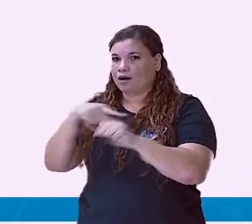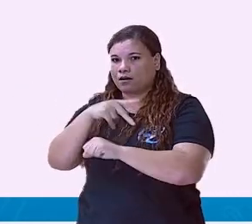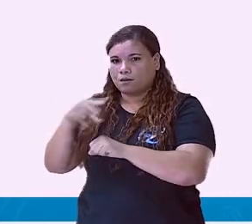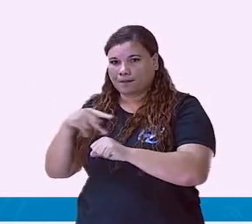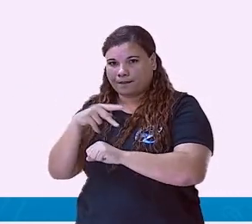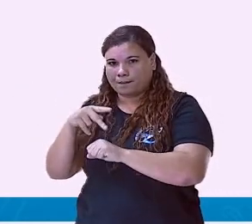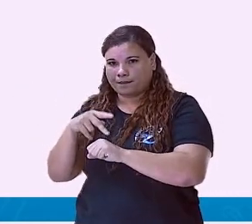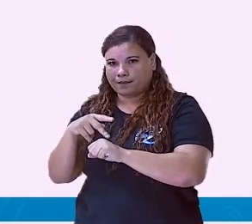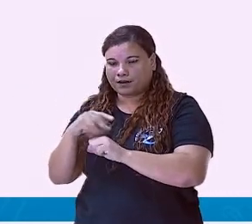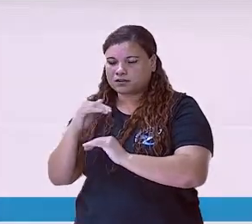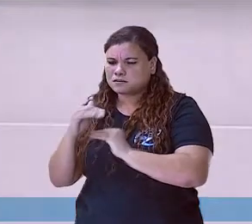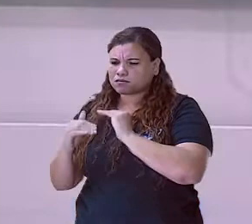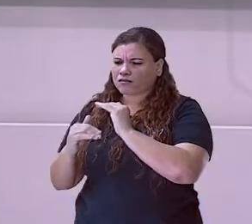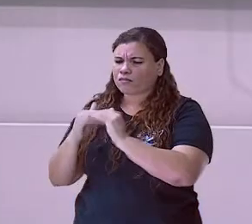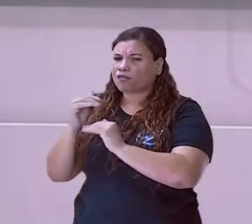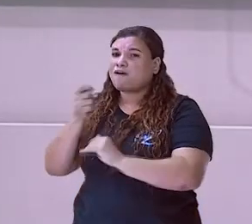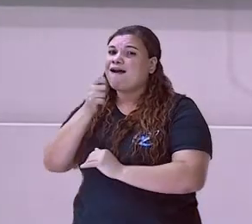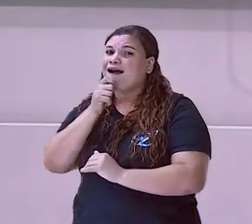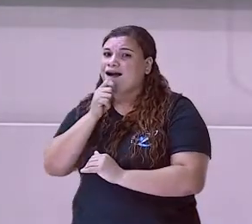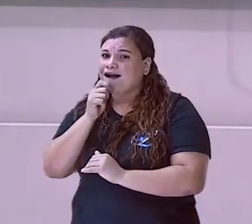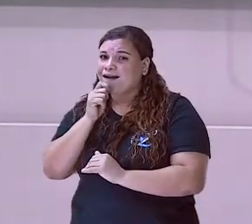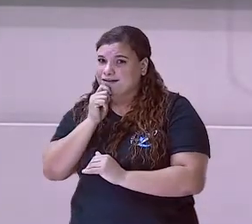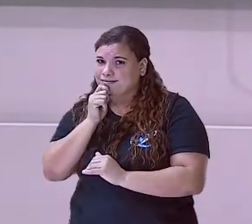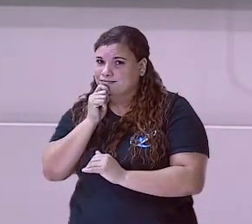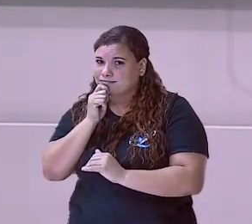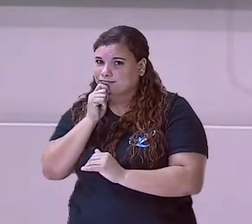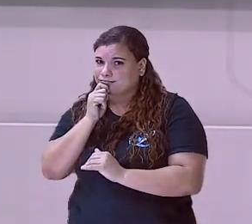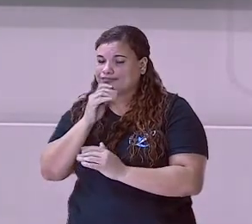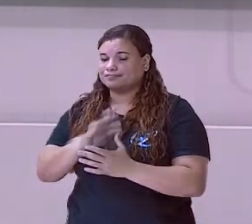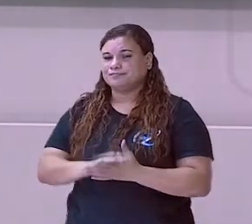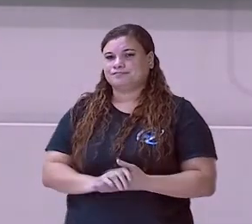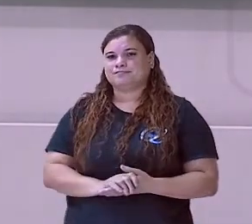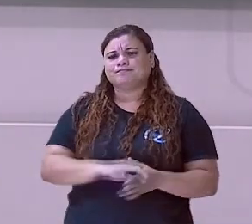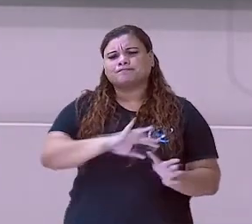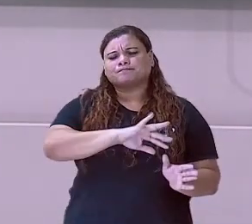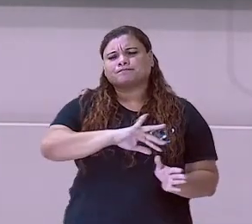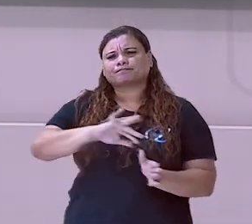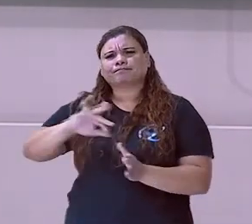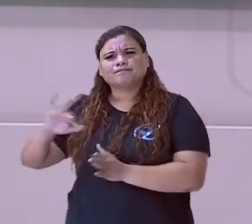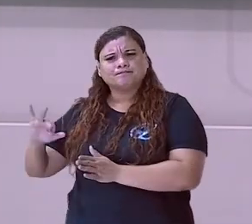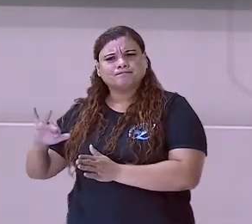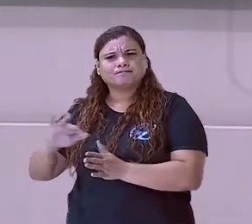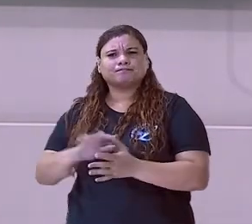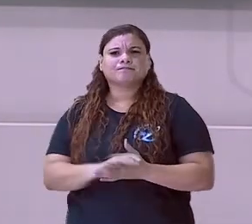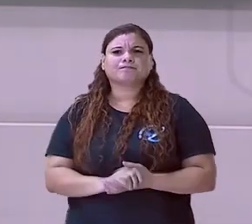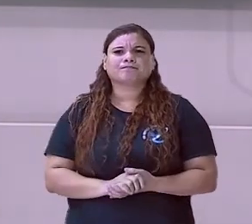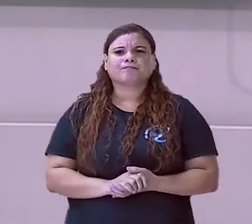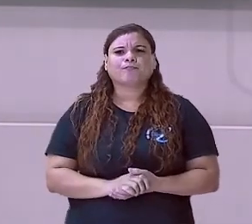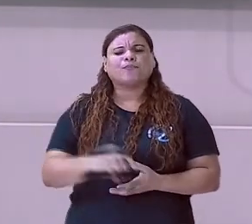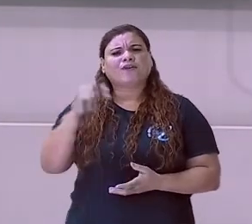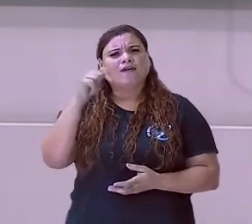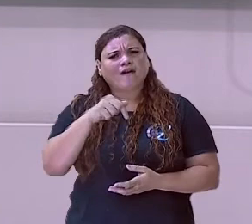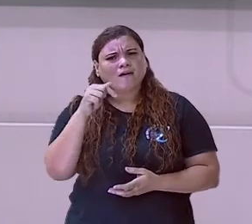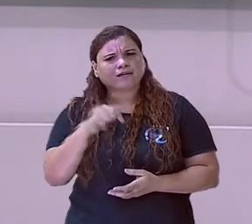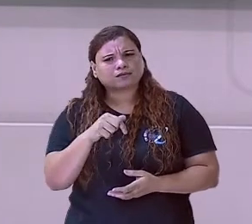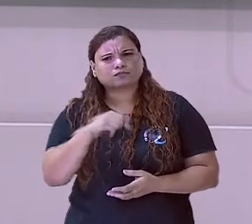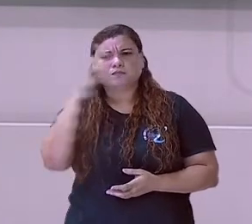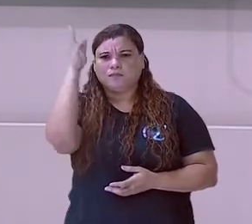grande desigualdade social. Isso você vê no Brasil? Infelizmente, isso é uma